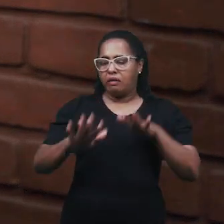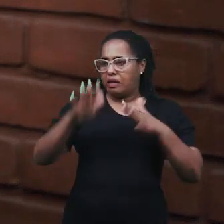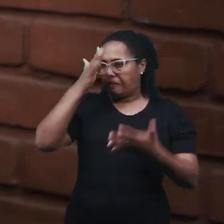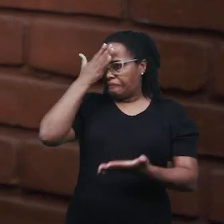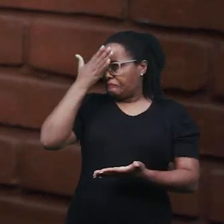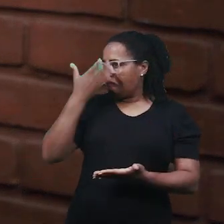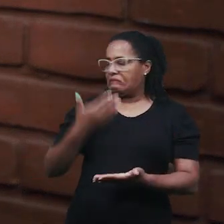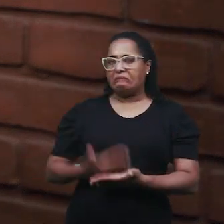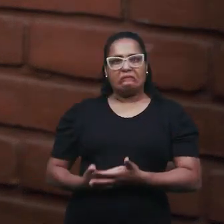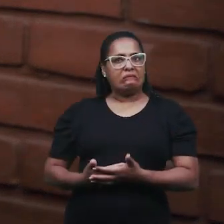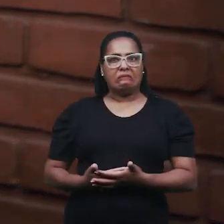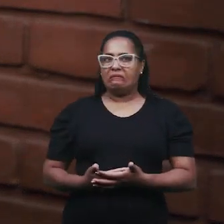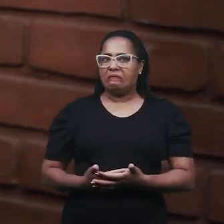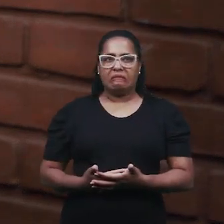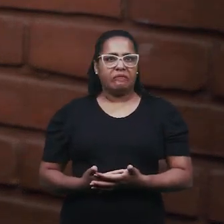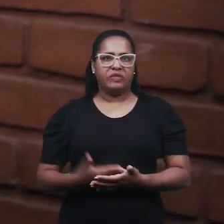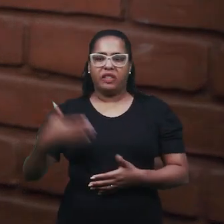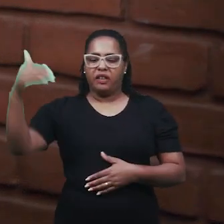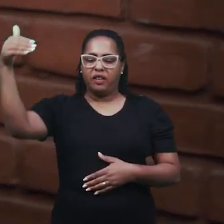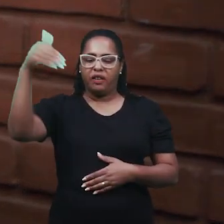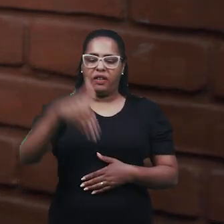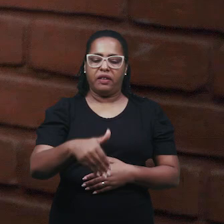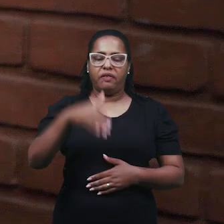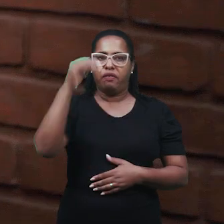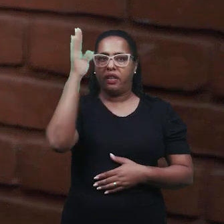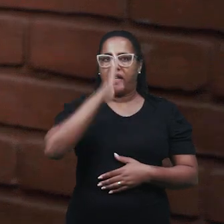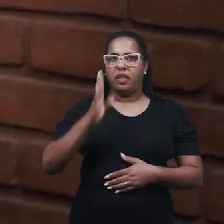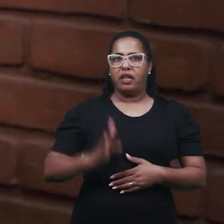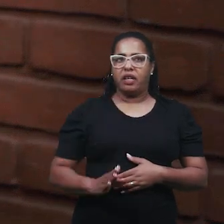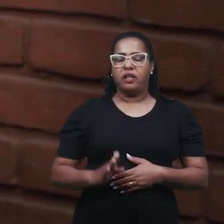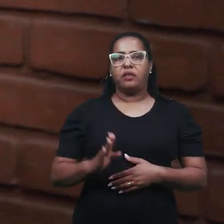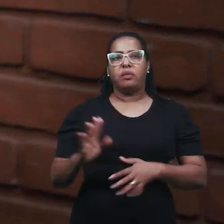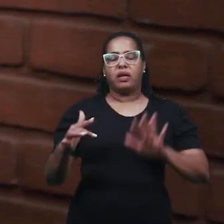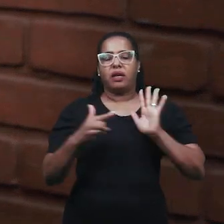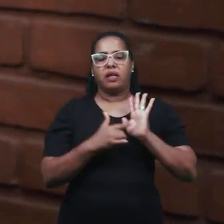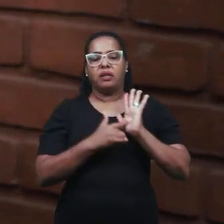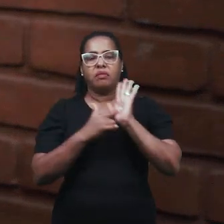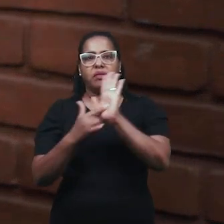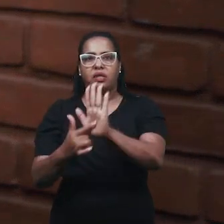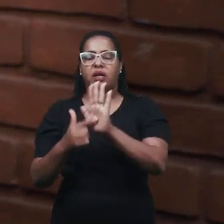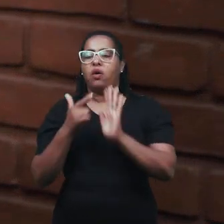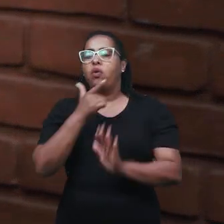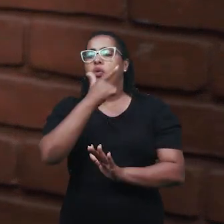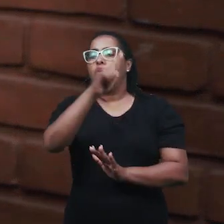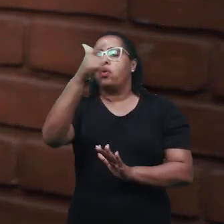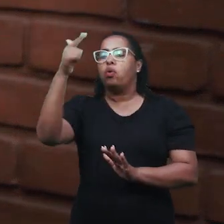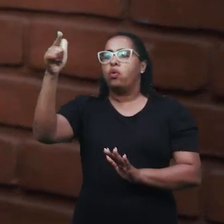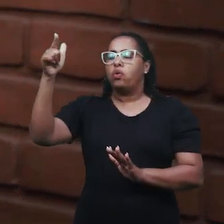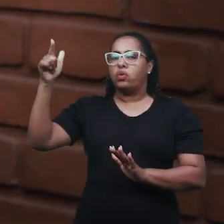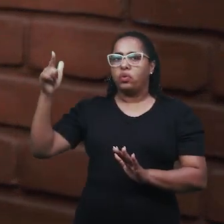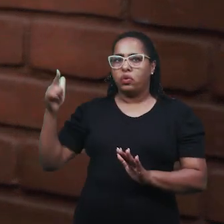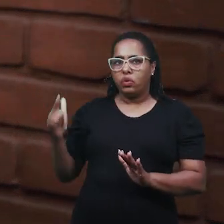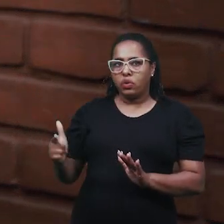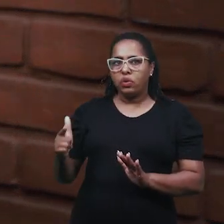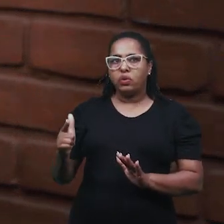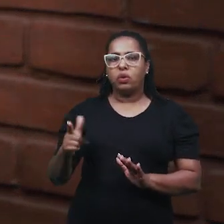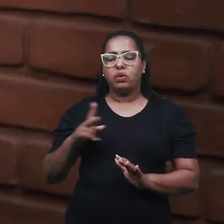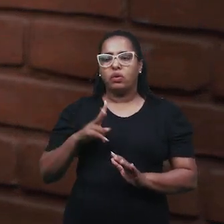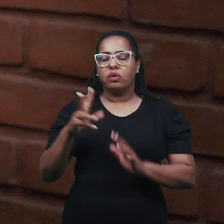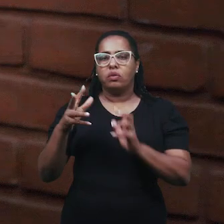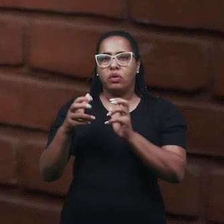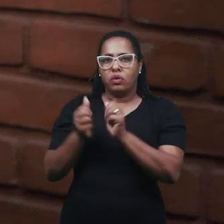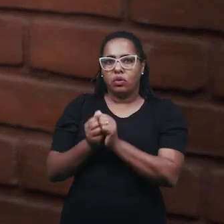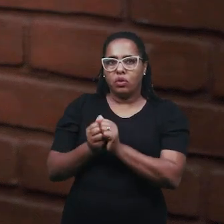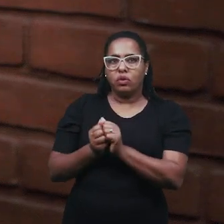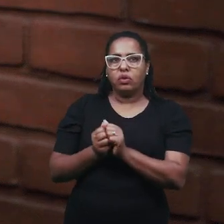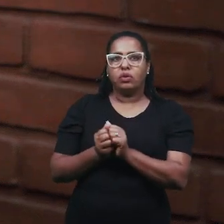acreditando, querem vir ao Brasil e ver com os próprios olhos. Mas os outros que já são igrejas vinculadas a